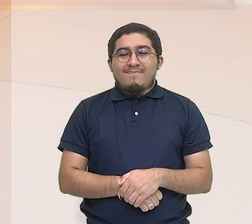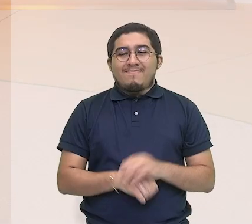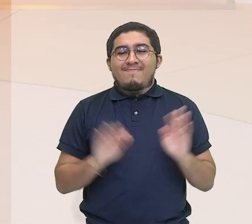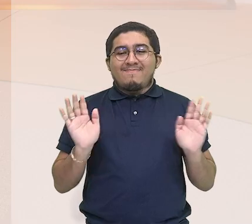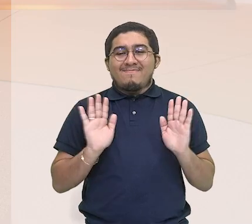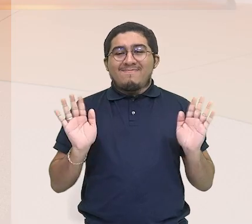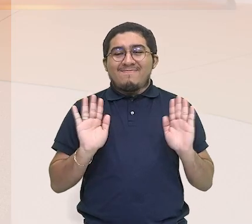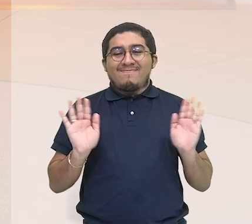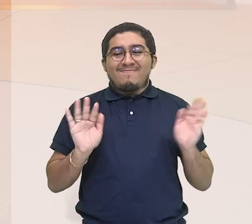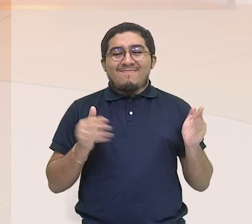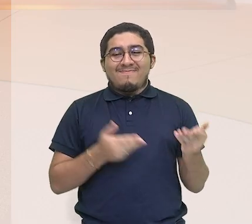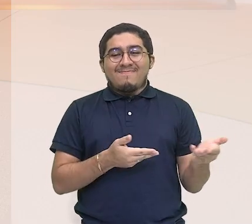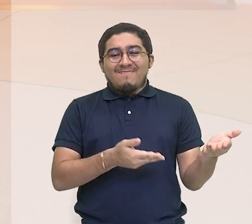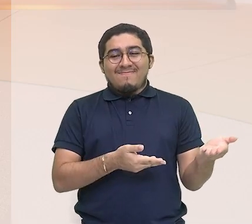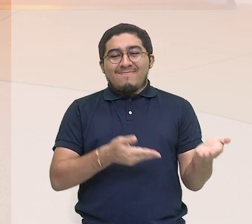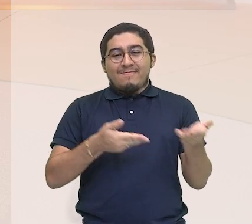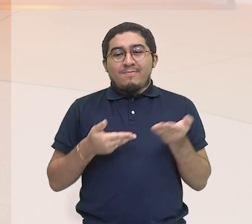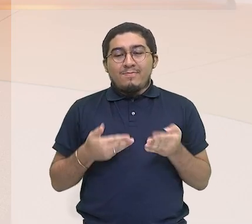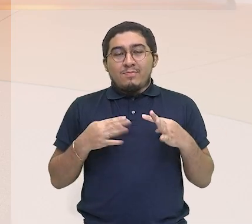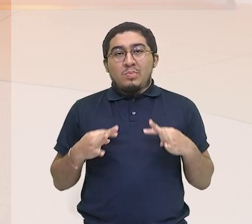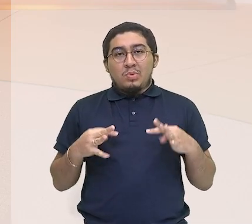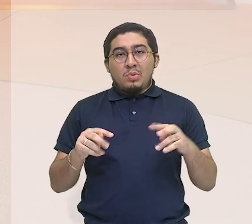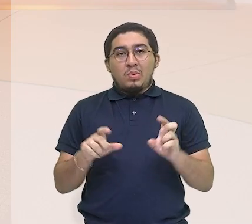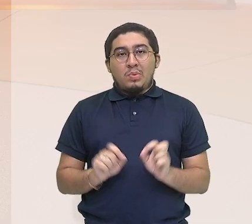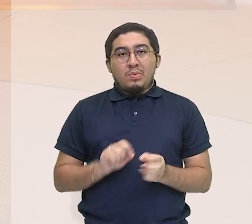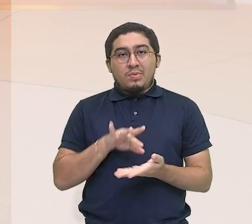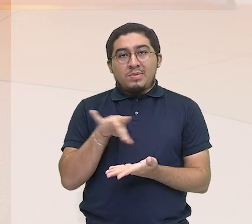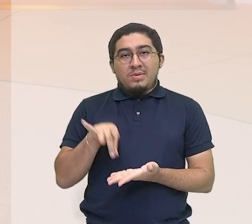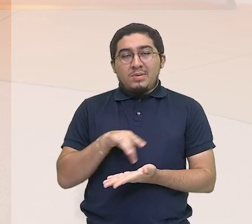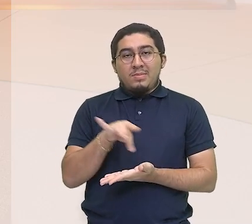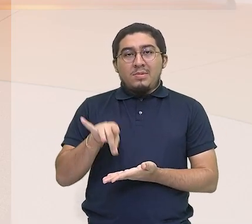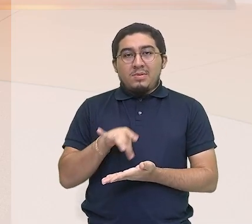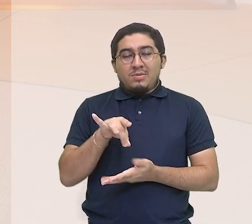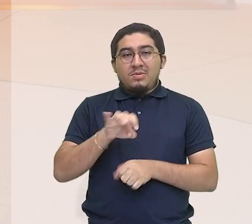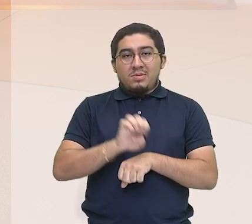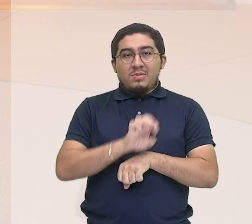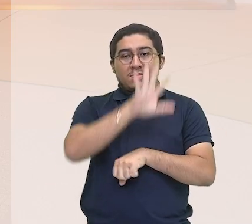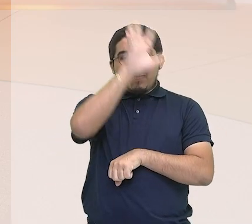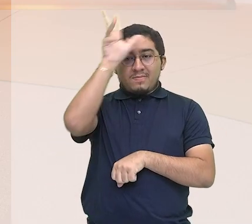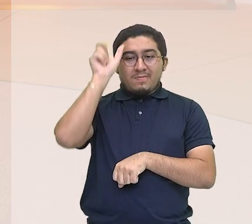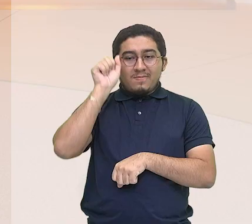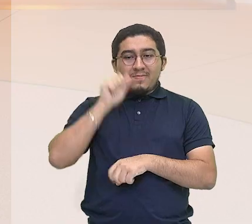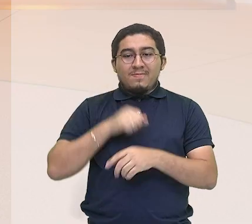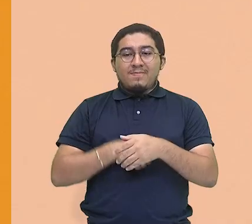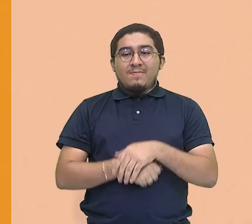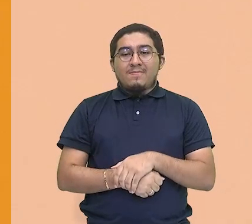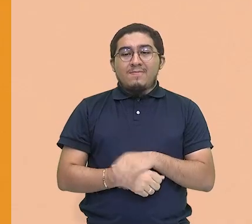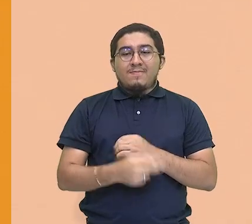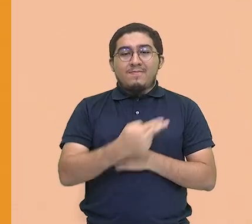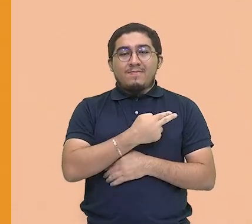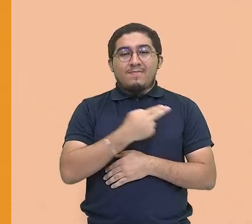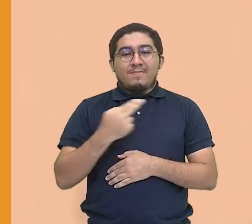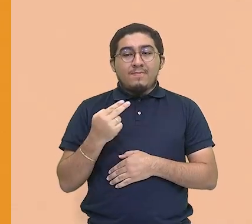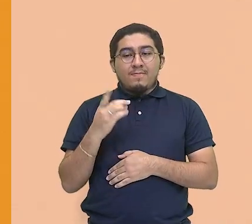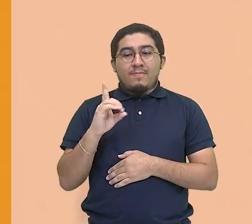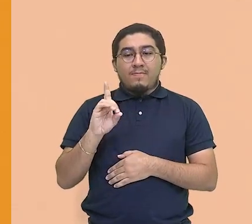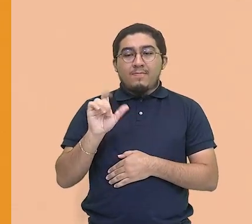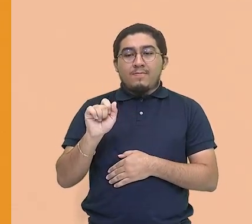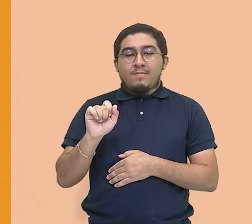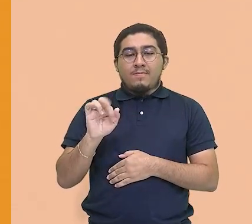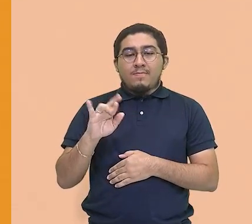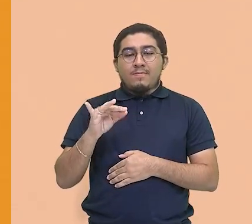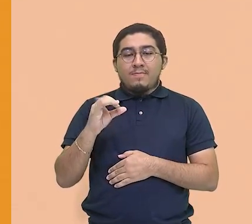Olá, sejam bem-vindos e bem-vindas ao Centro de Mídias de Educação do Amazonas. Eu sou o professor Dário